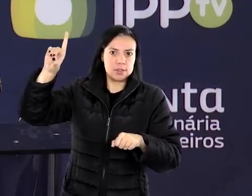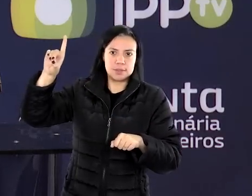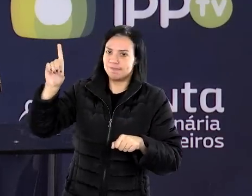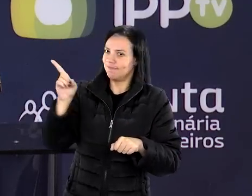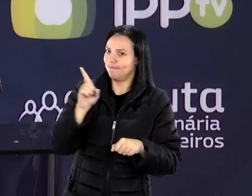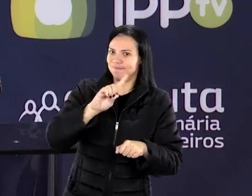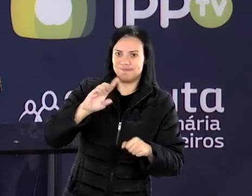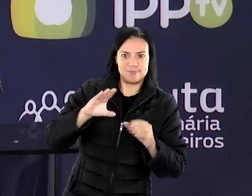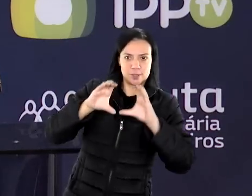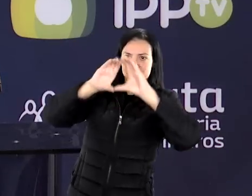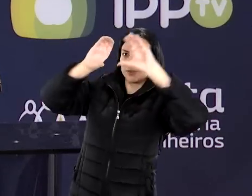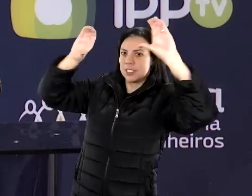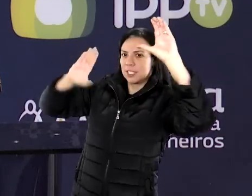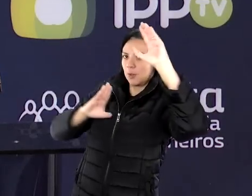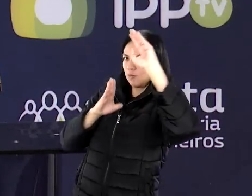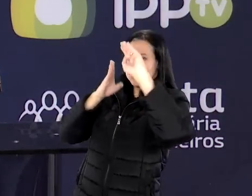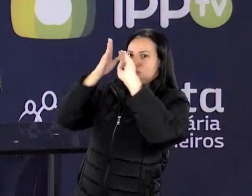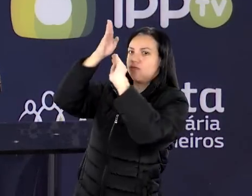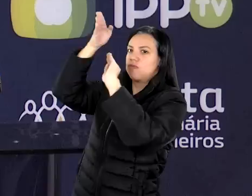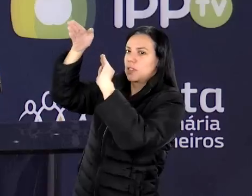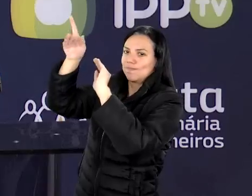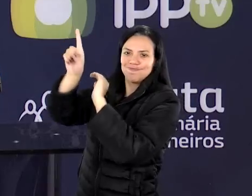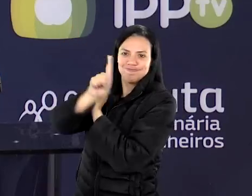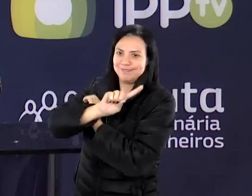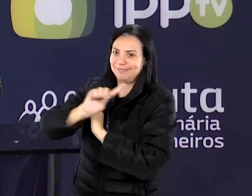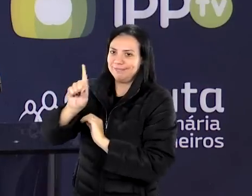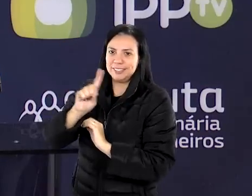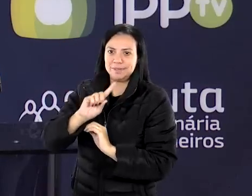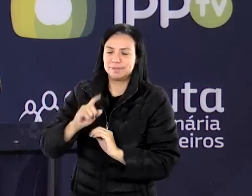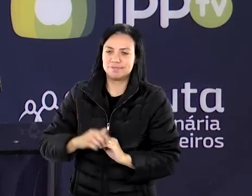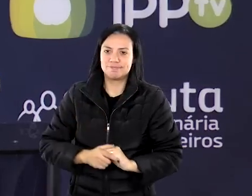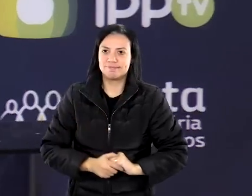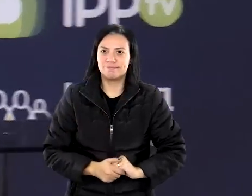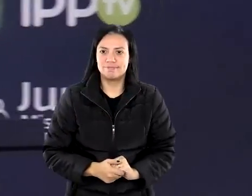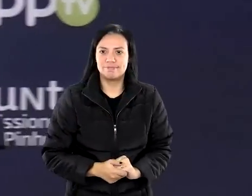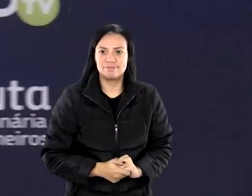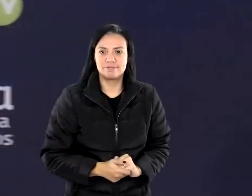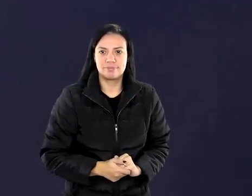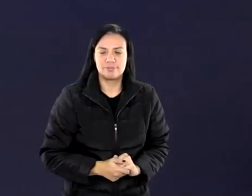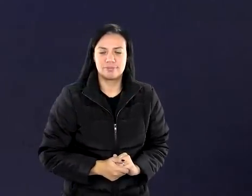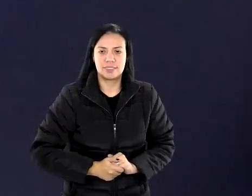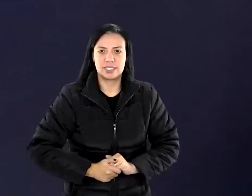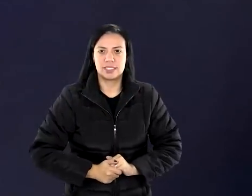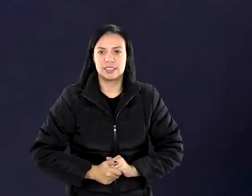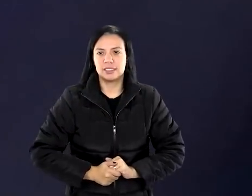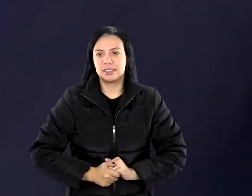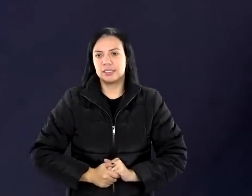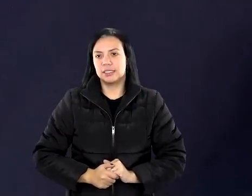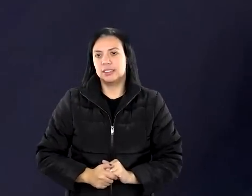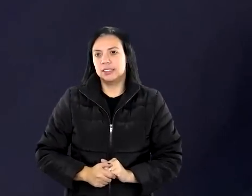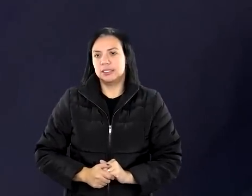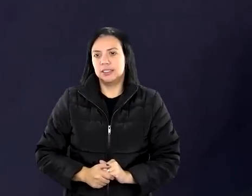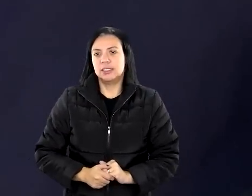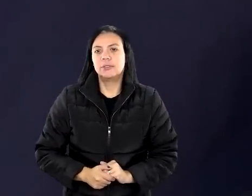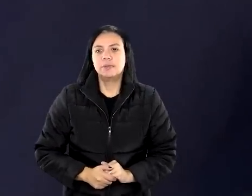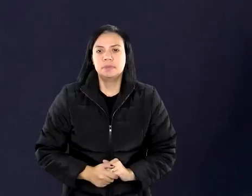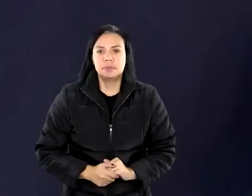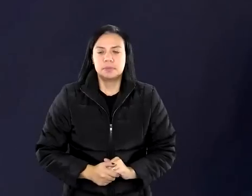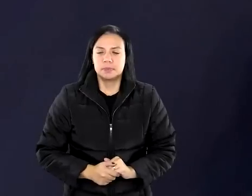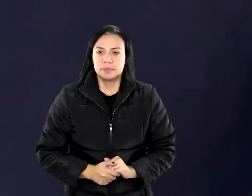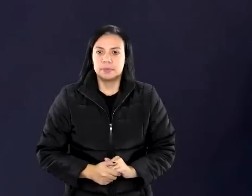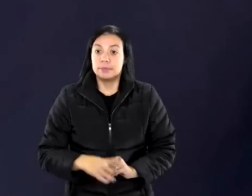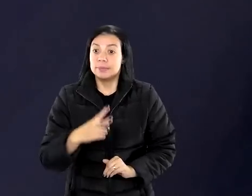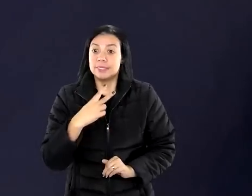A única coisa que Deus fala que pode roubar o senhorio dele na nossa vida é o dinheiro. Por isso que ele diz, não